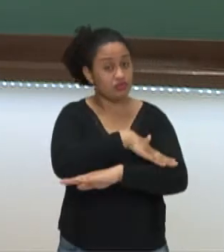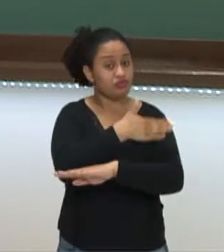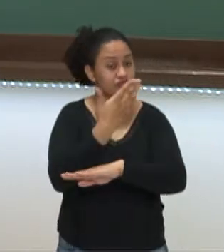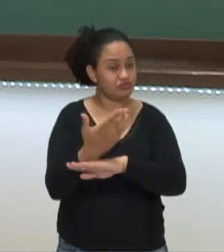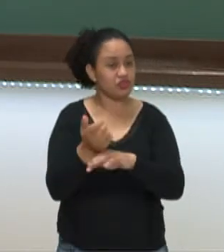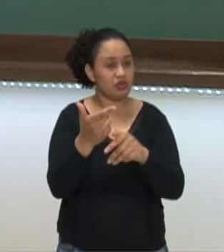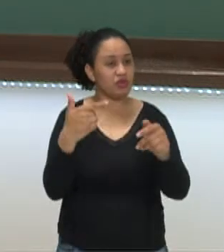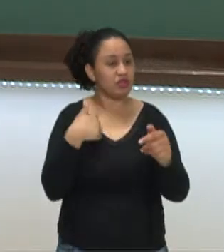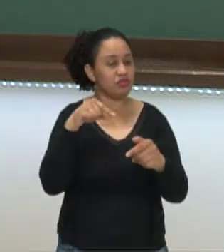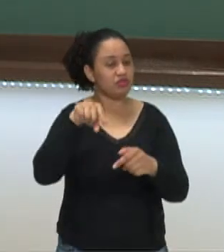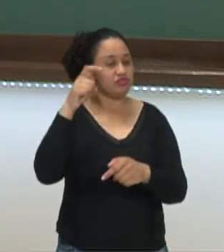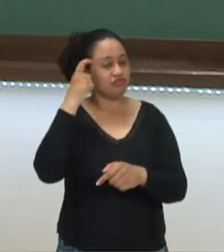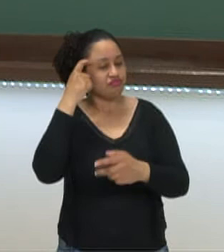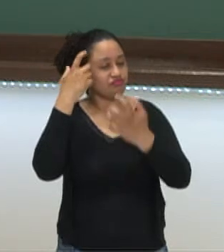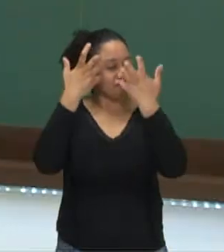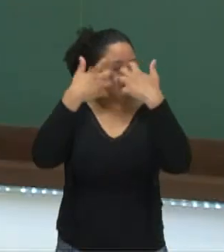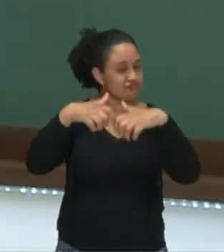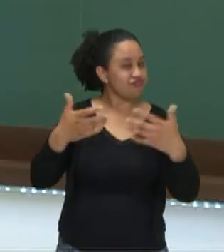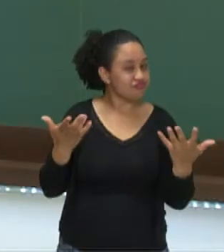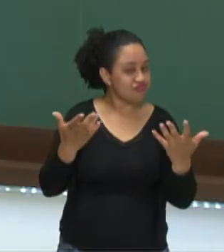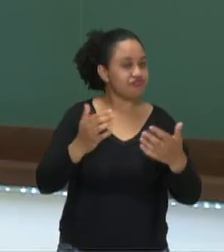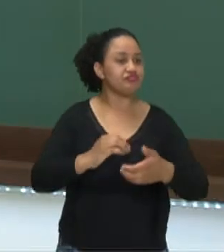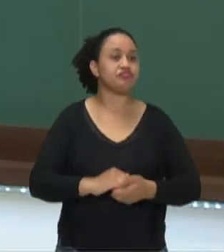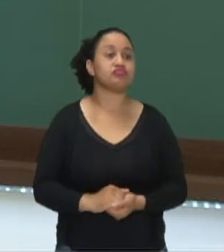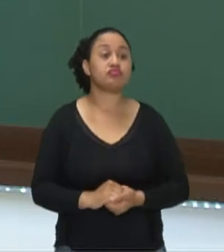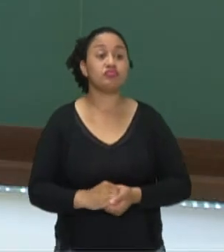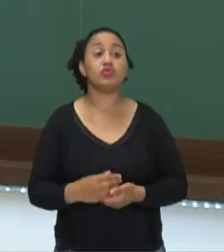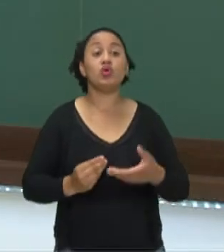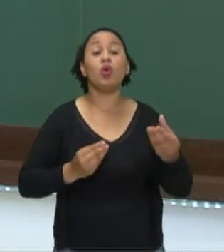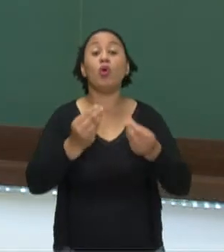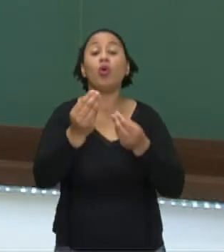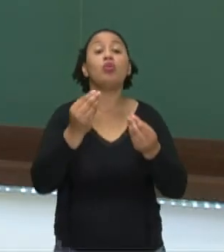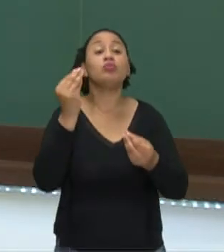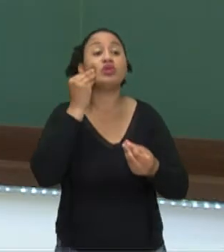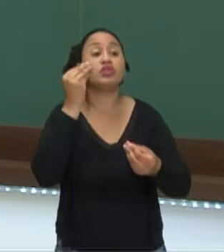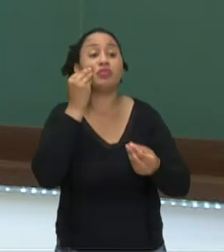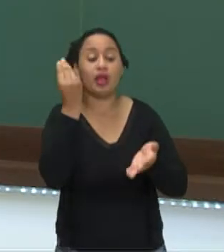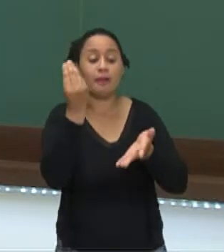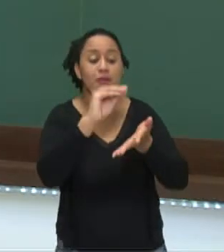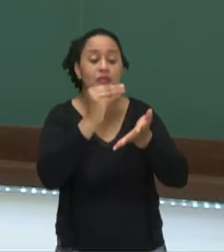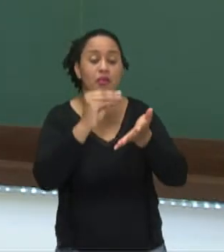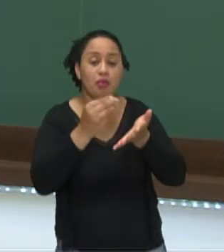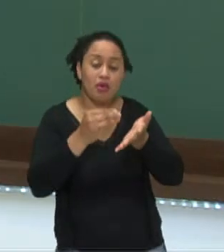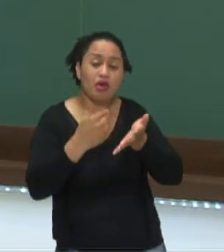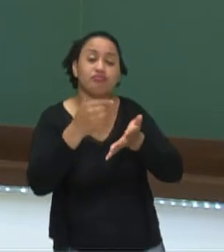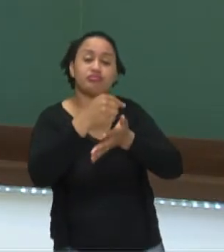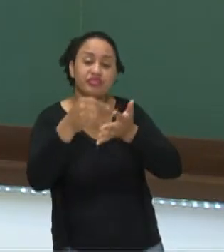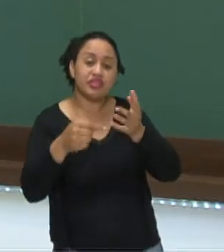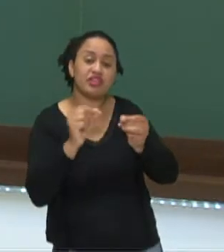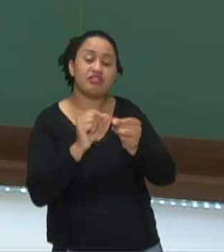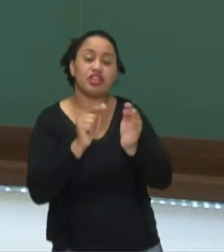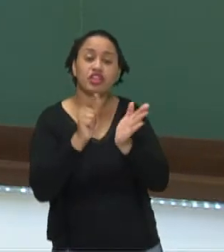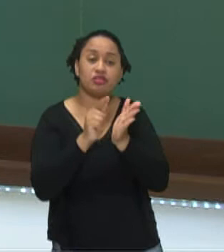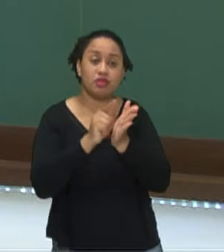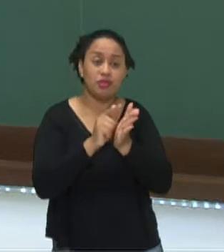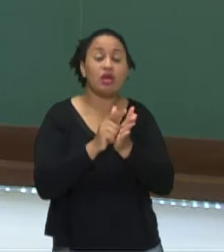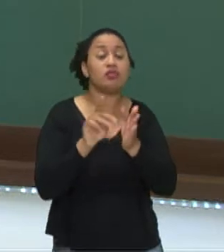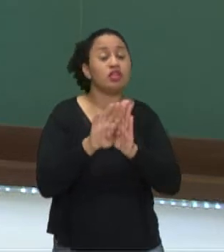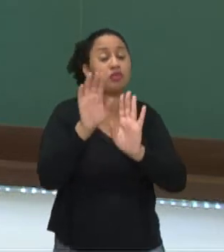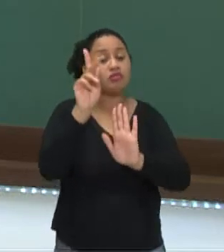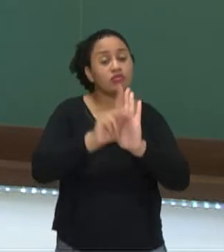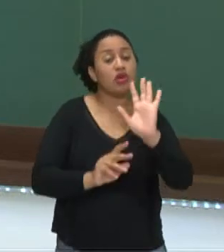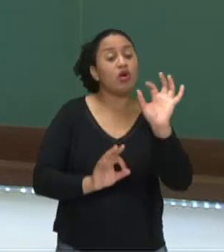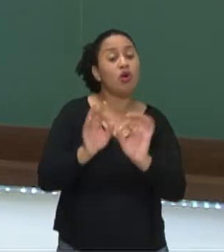ferramenta para você pensar. Como foi então a experiência de colocar as suas atividades no papel e um planejamento da